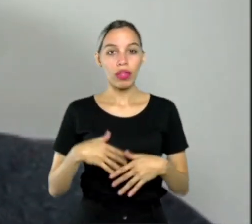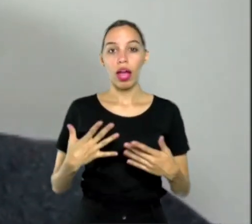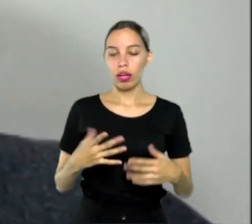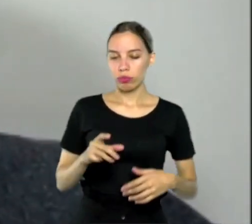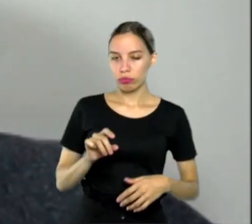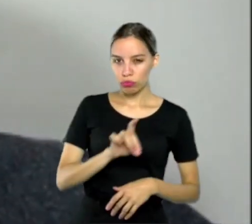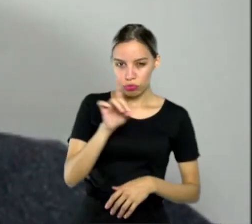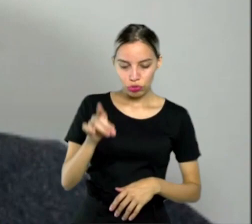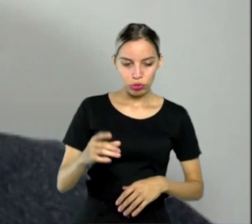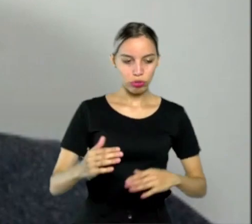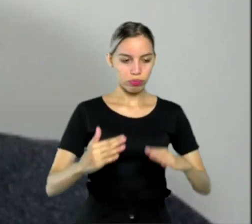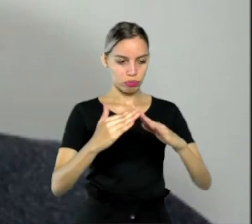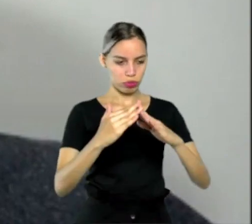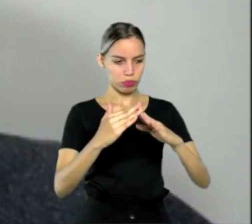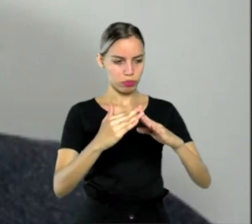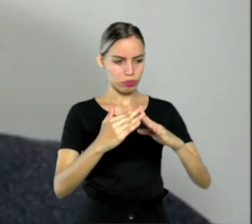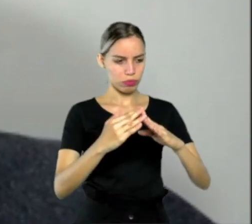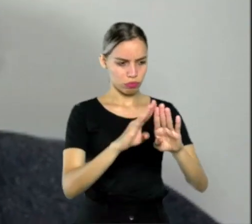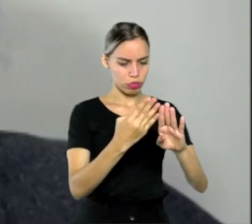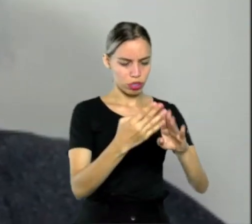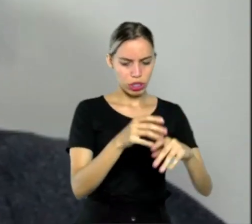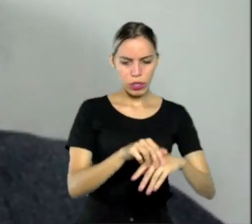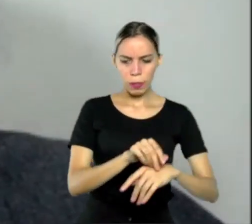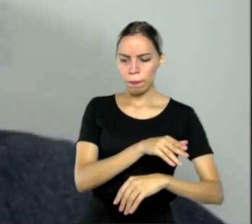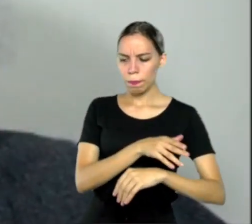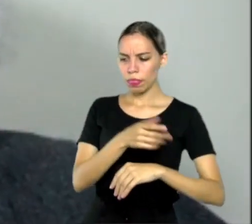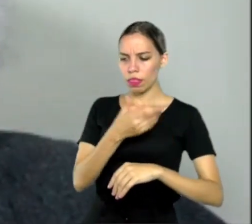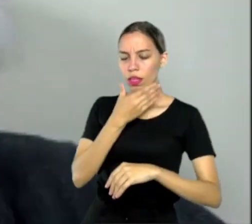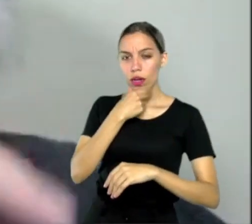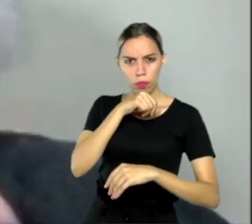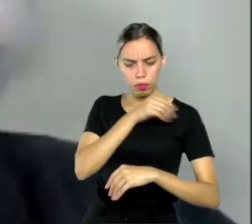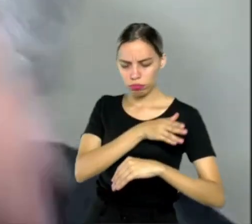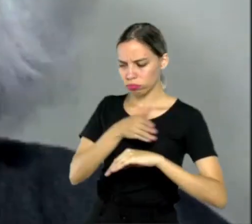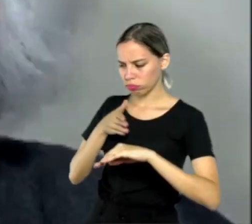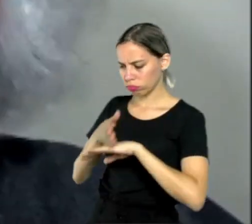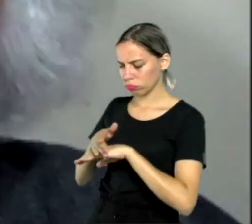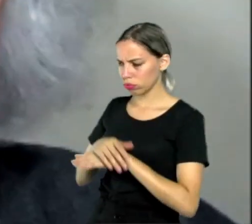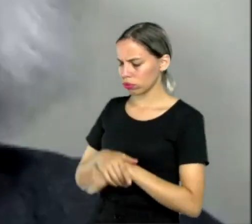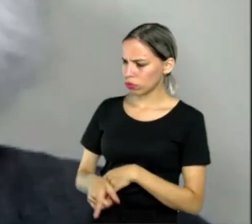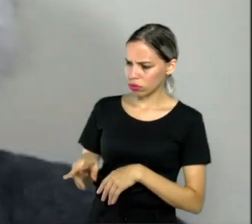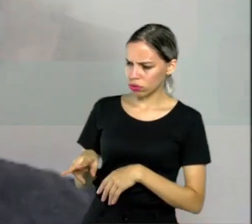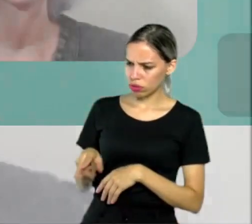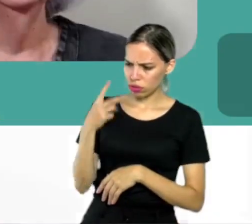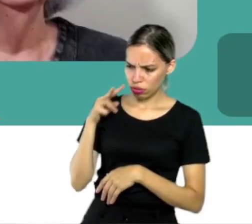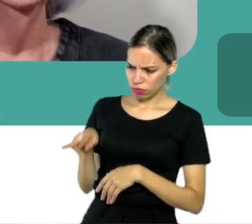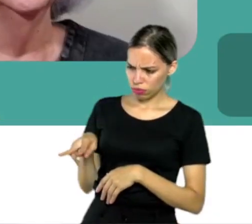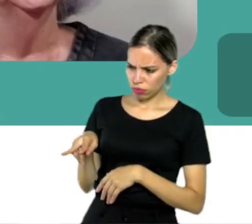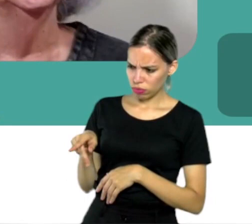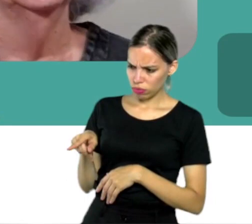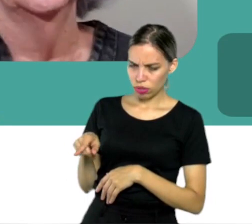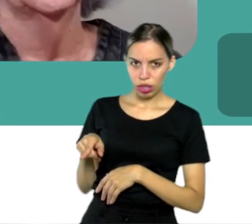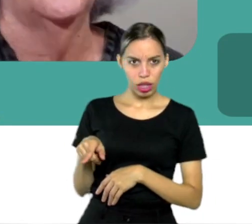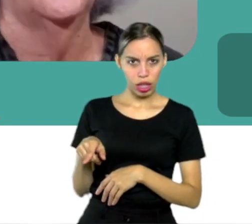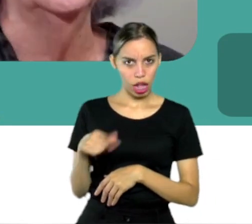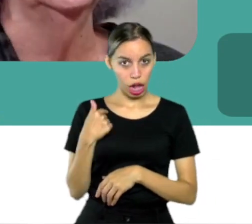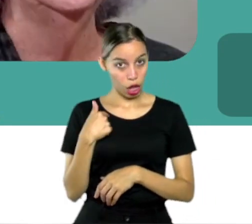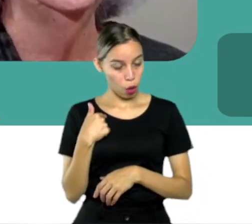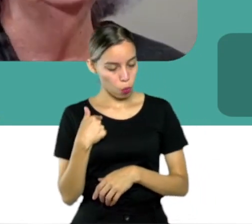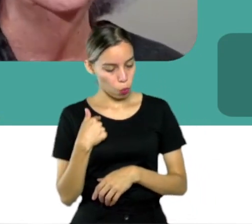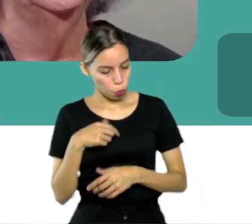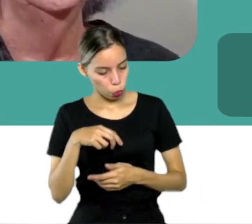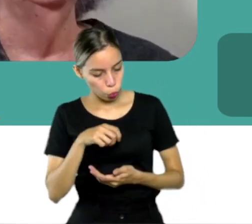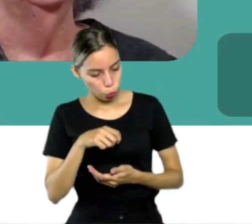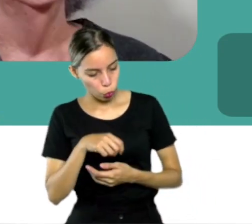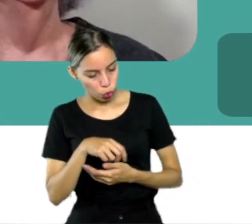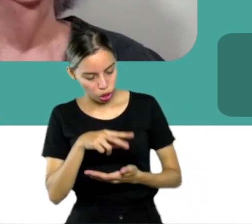D, mas eu nunca fui na escola. Aí ficou preocupadíssimo, porque eu ia fazer 5 anos e nunca tinha ido à escola, e nem na